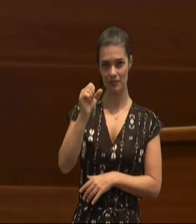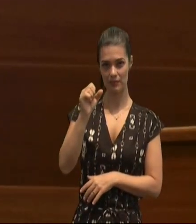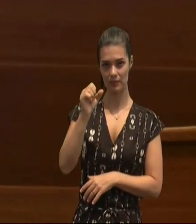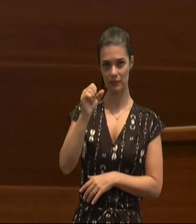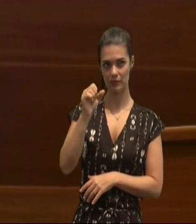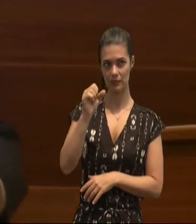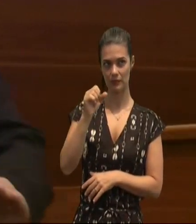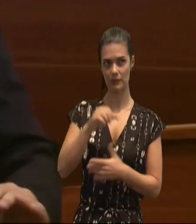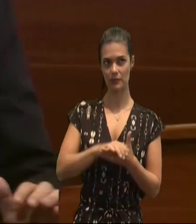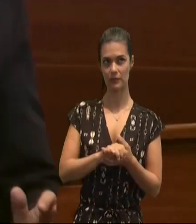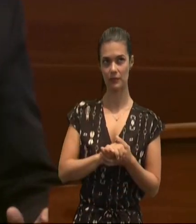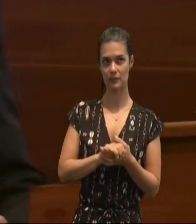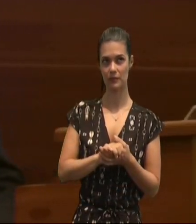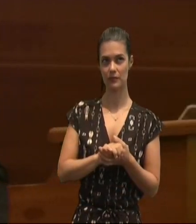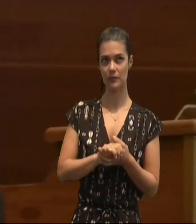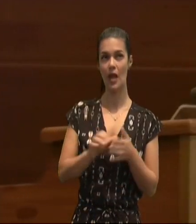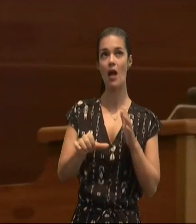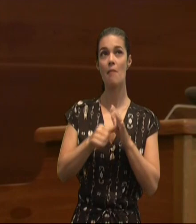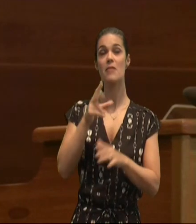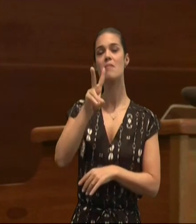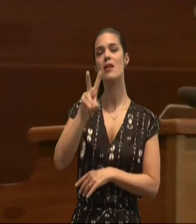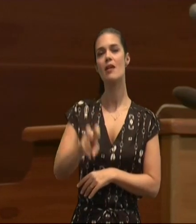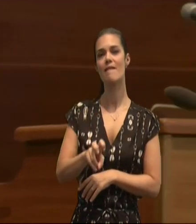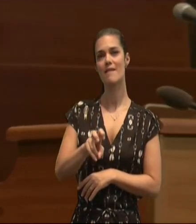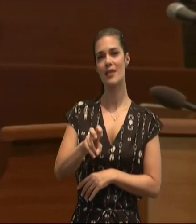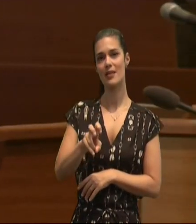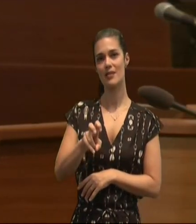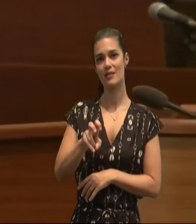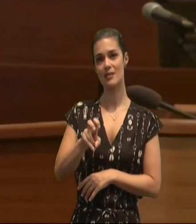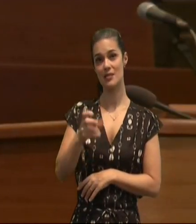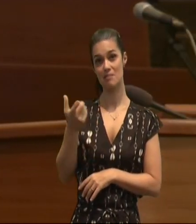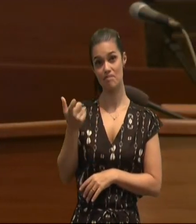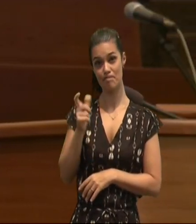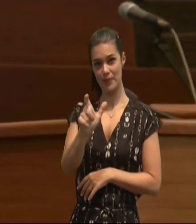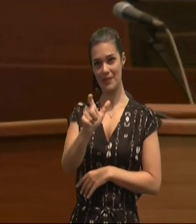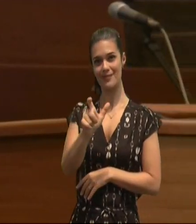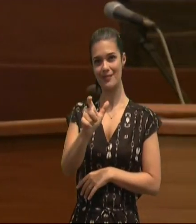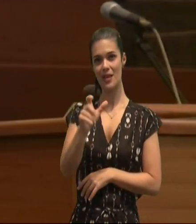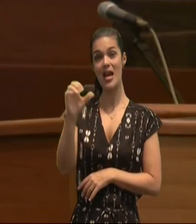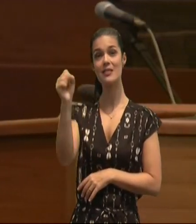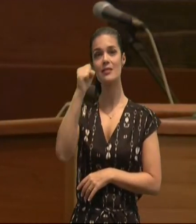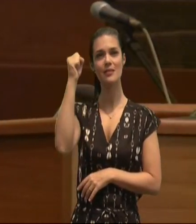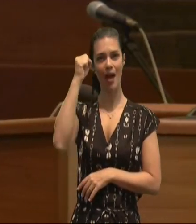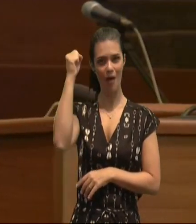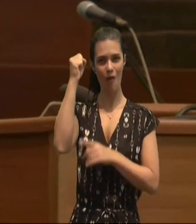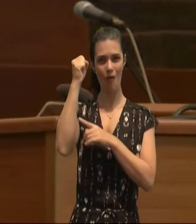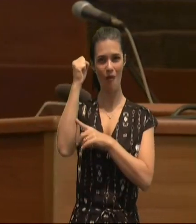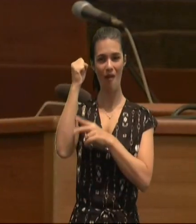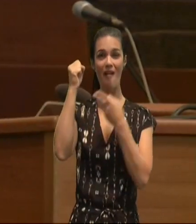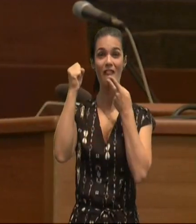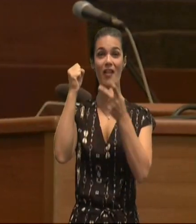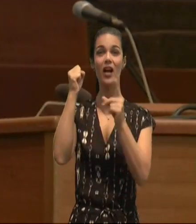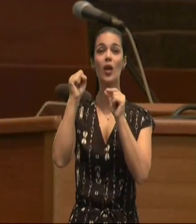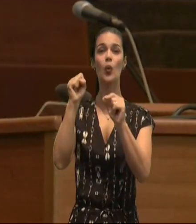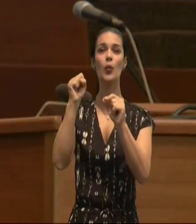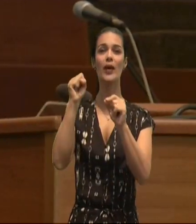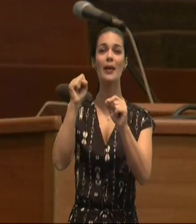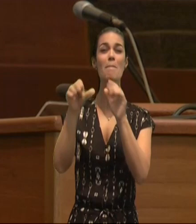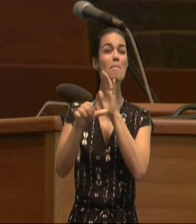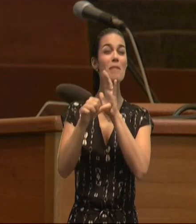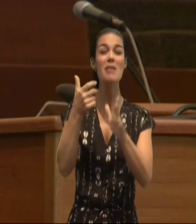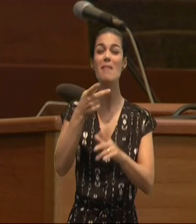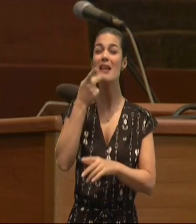atenção, a primeira vez que Saul aparece na Bíblia falando alguma coisa, a frase que ele diz